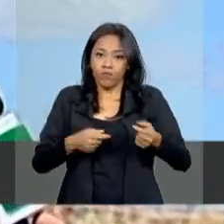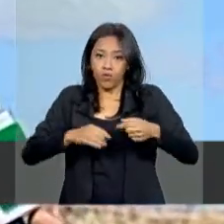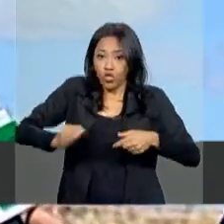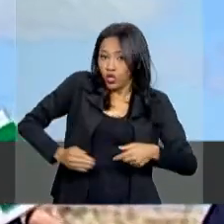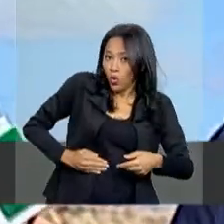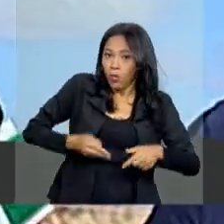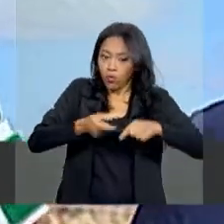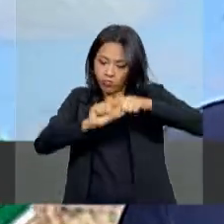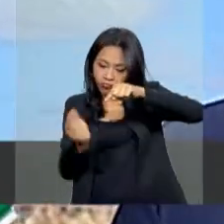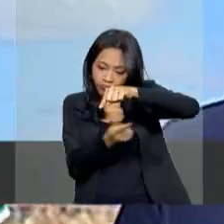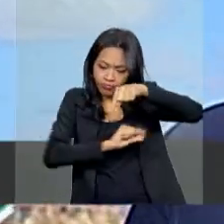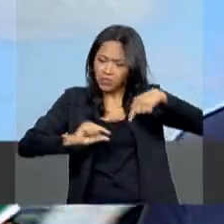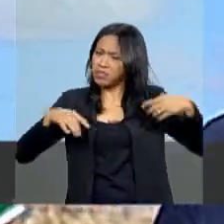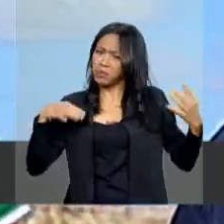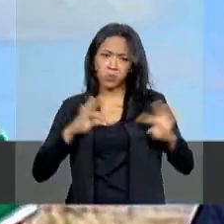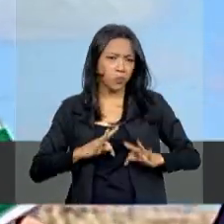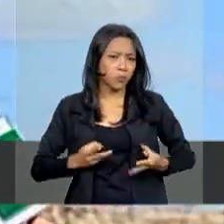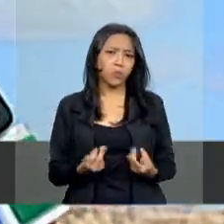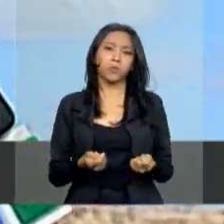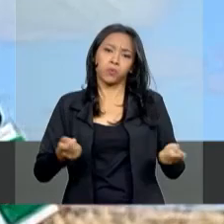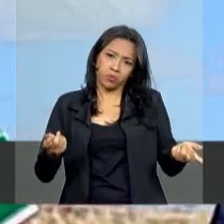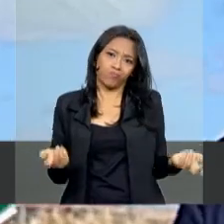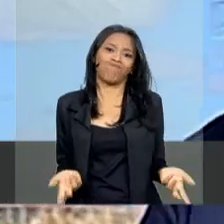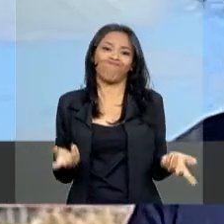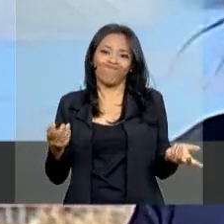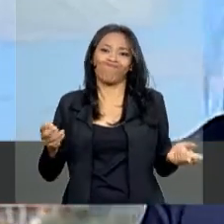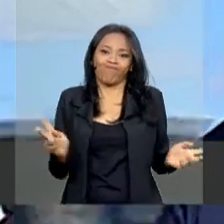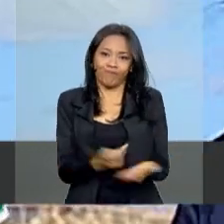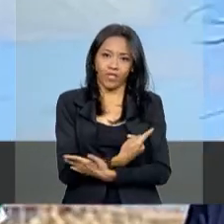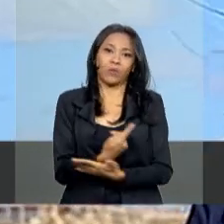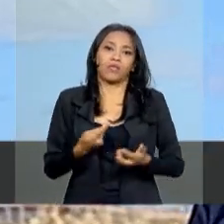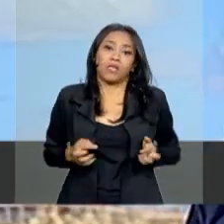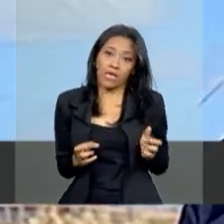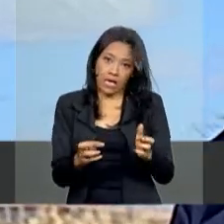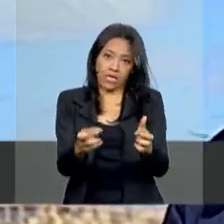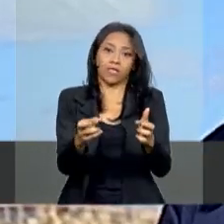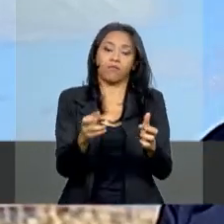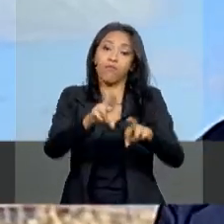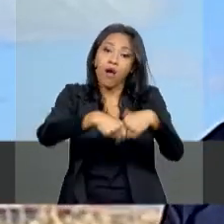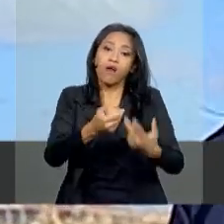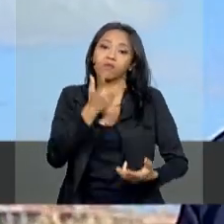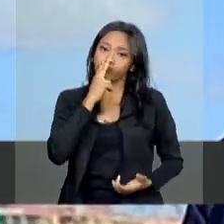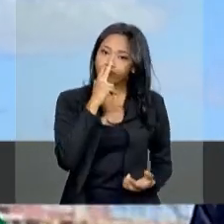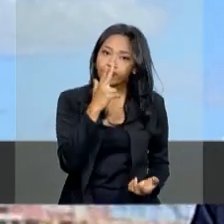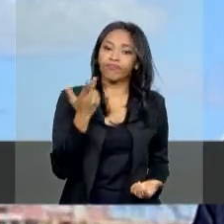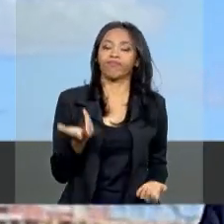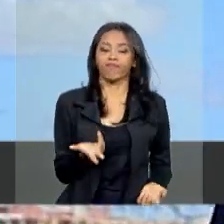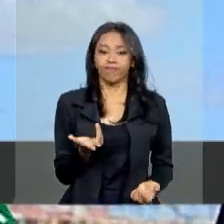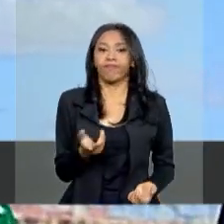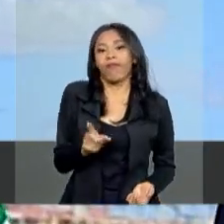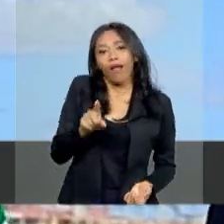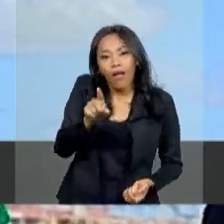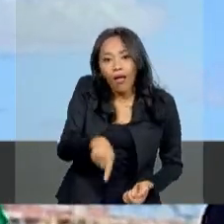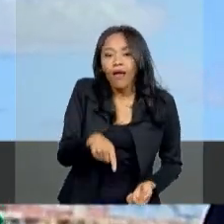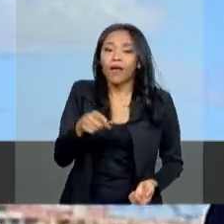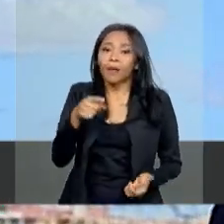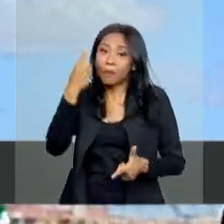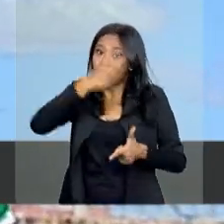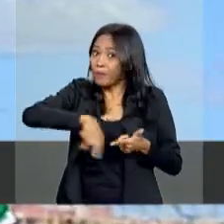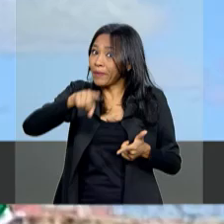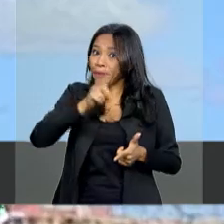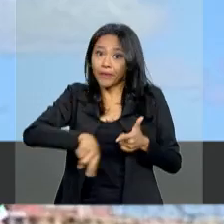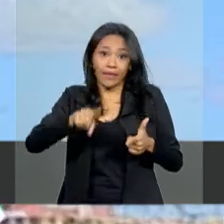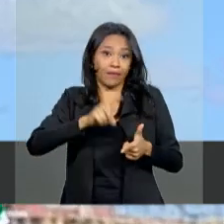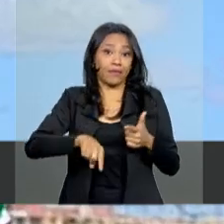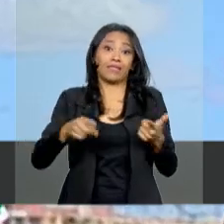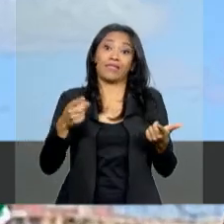não tem um órgão nenhum realmente o tabagismo é como você já disse a maior causa de morte